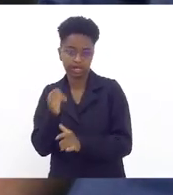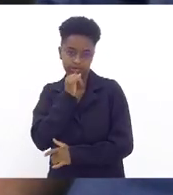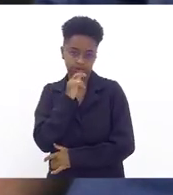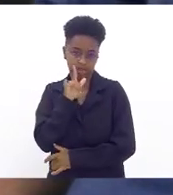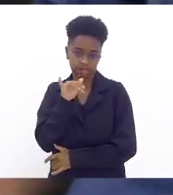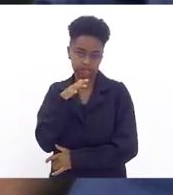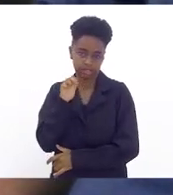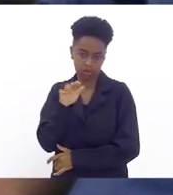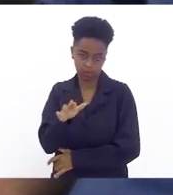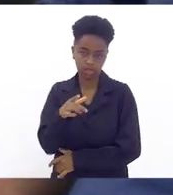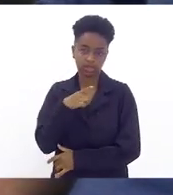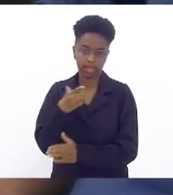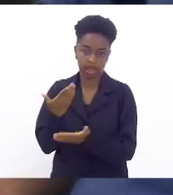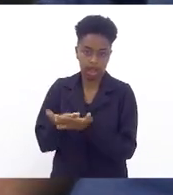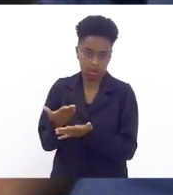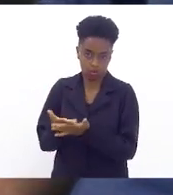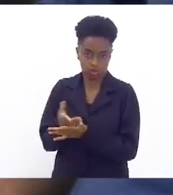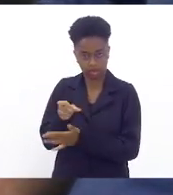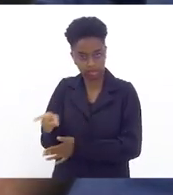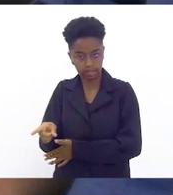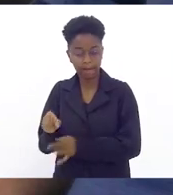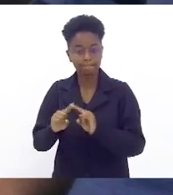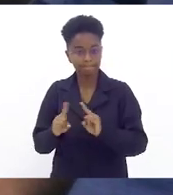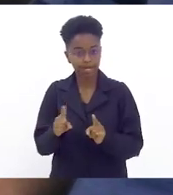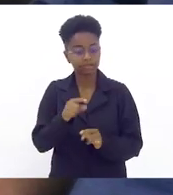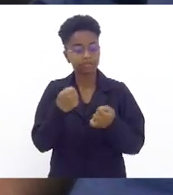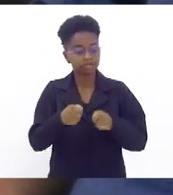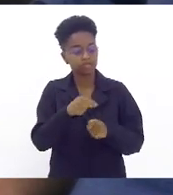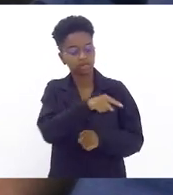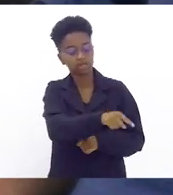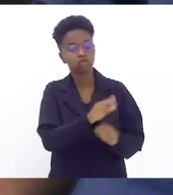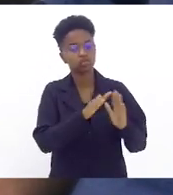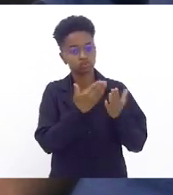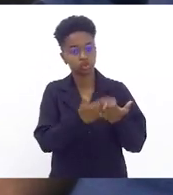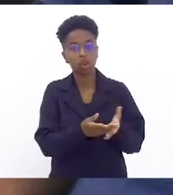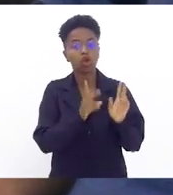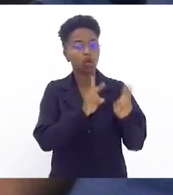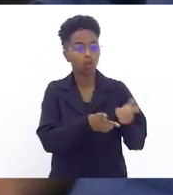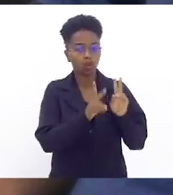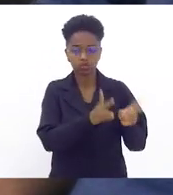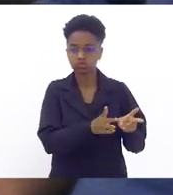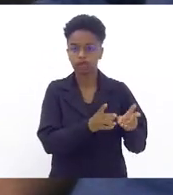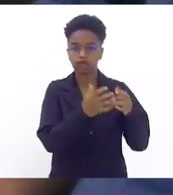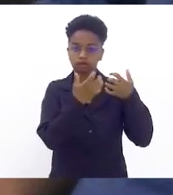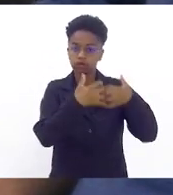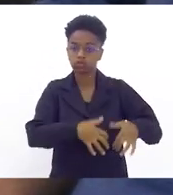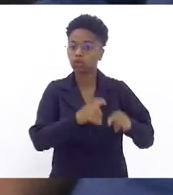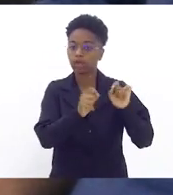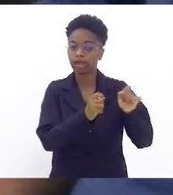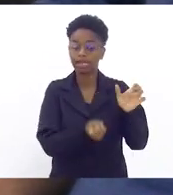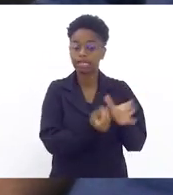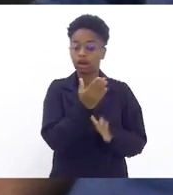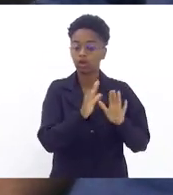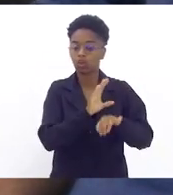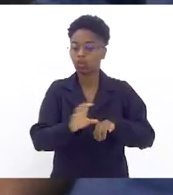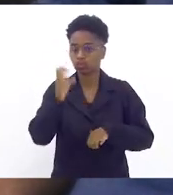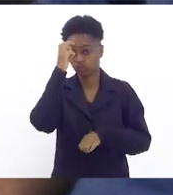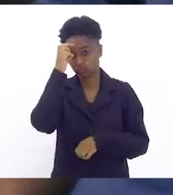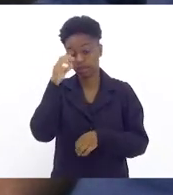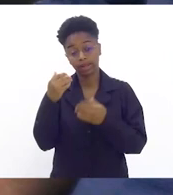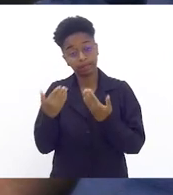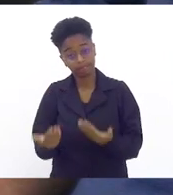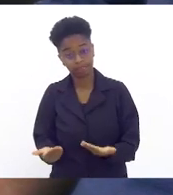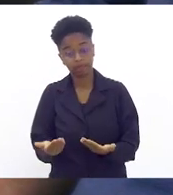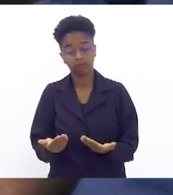tendo as nossas aulas que a escola continua sendo ocupada com a função que ela tem que é produzir Cultura né então